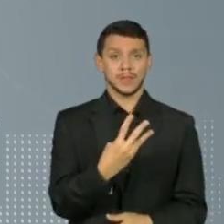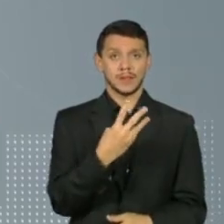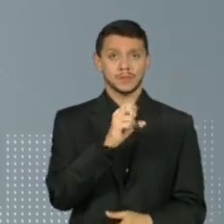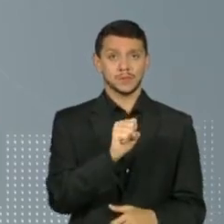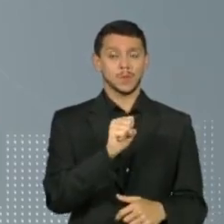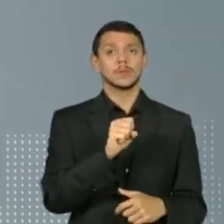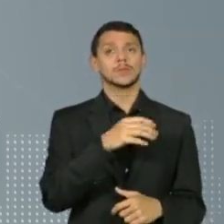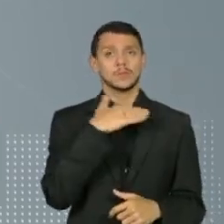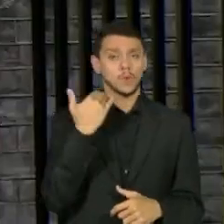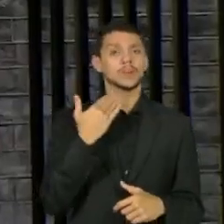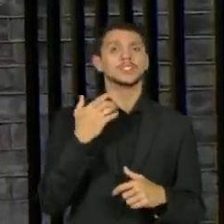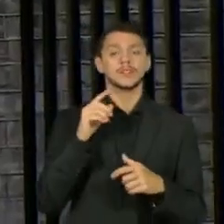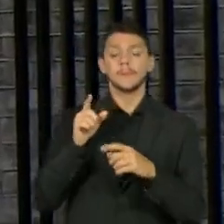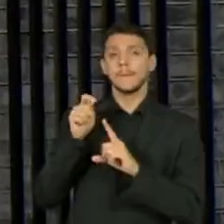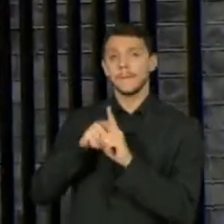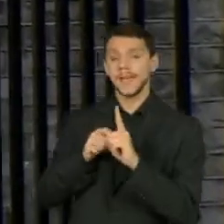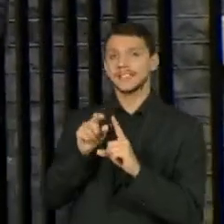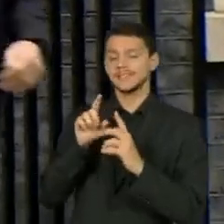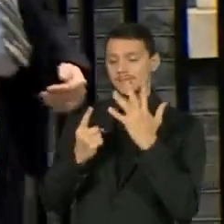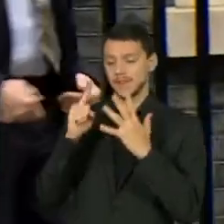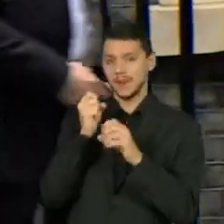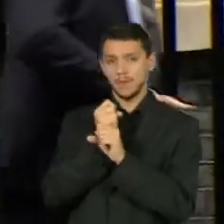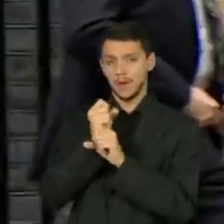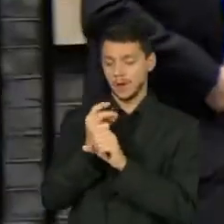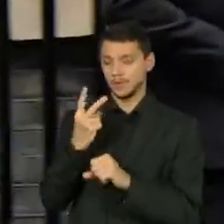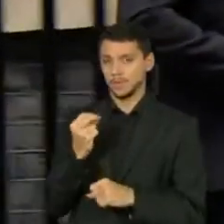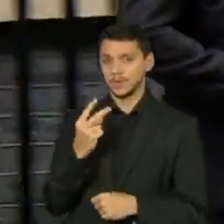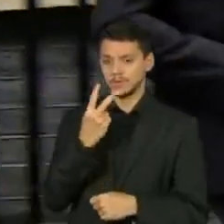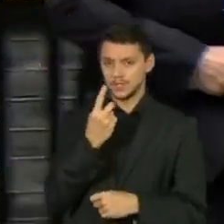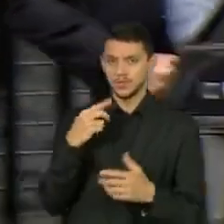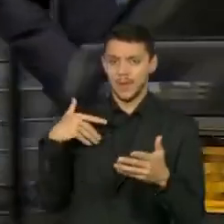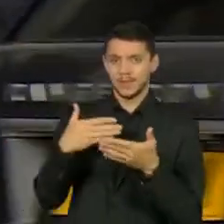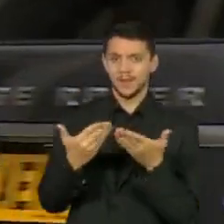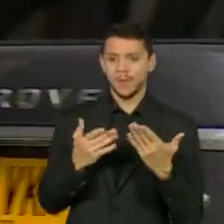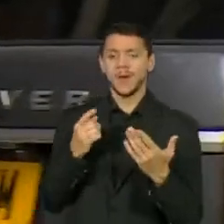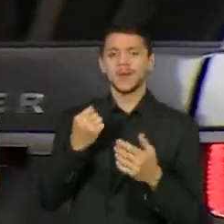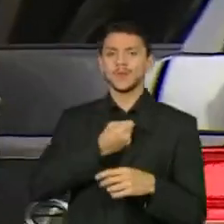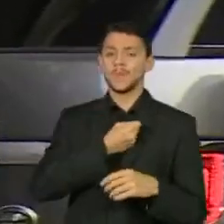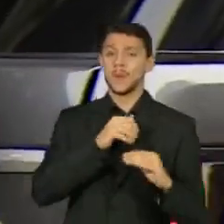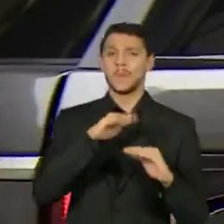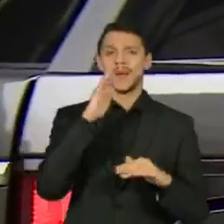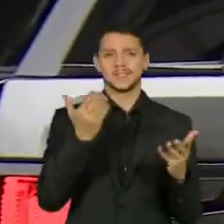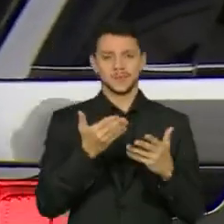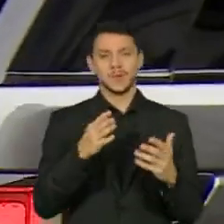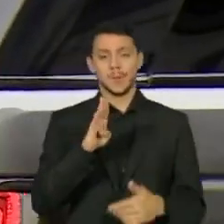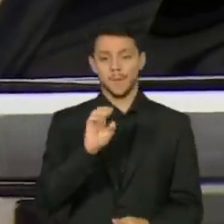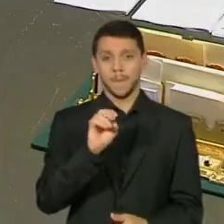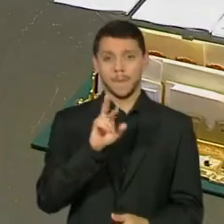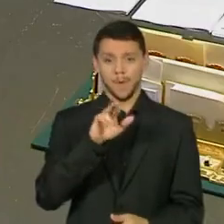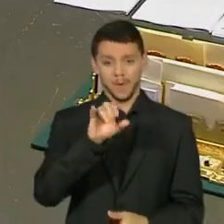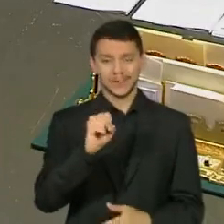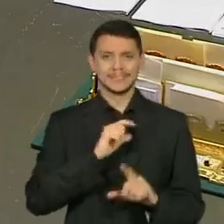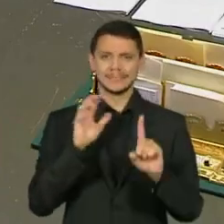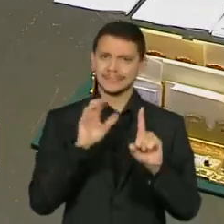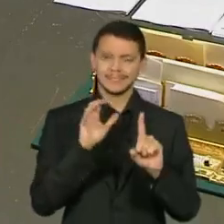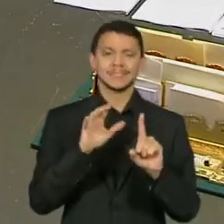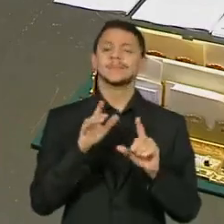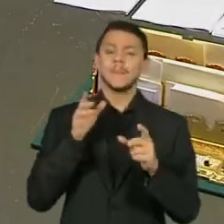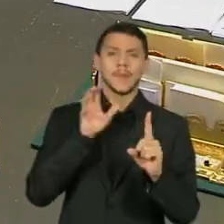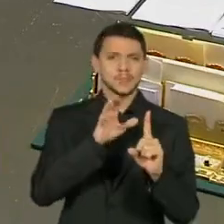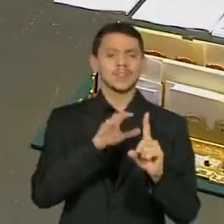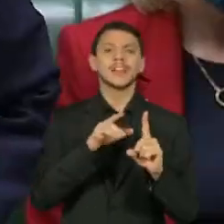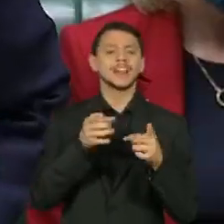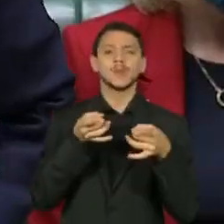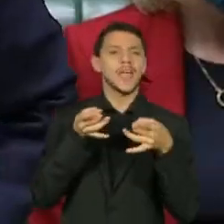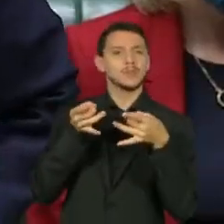fevereiro de 2021 Boris Johnson coloca a medida em prática enquanto é pressionado a renunciar por ter participado